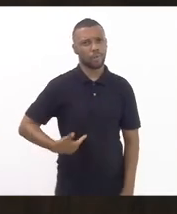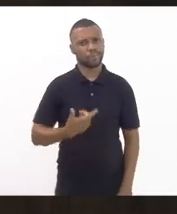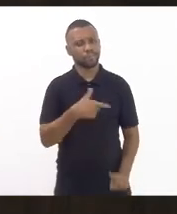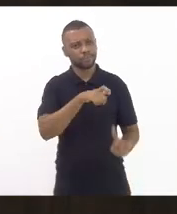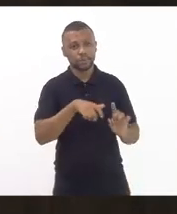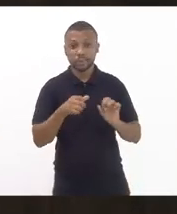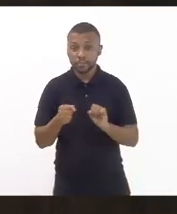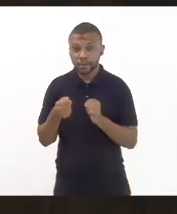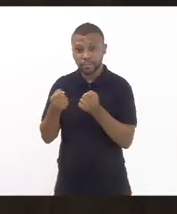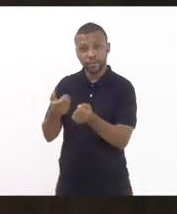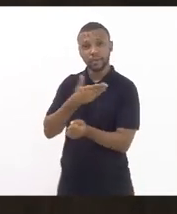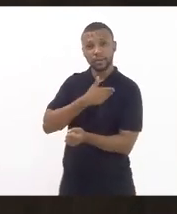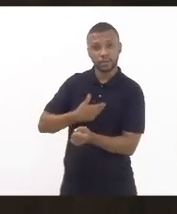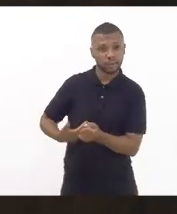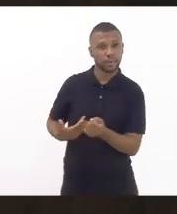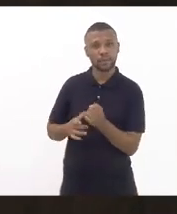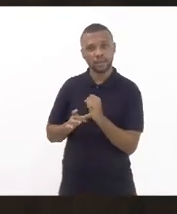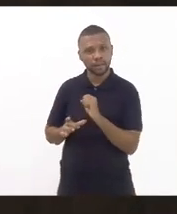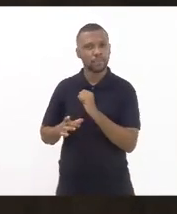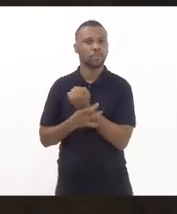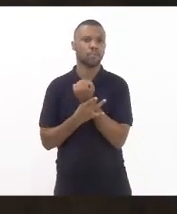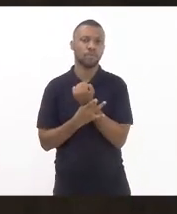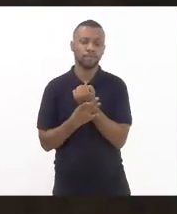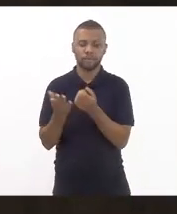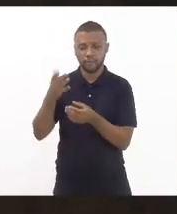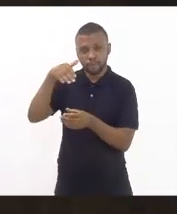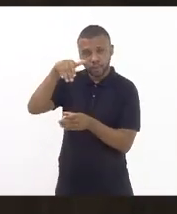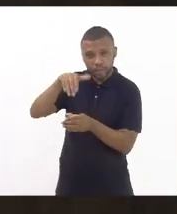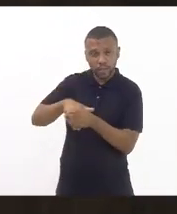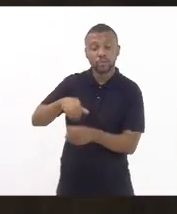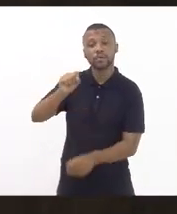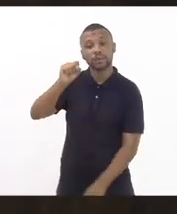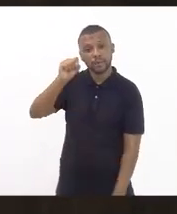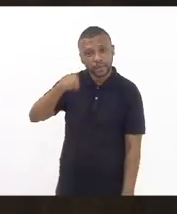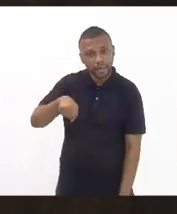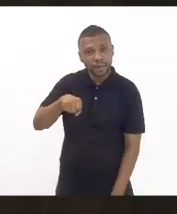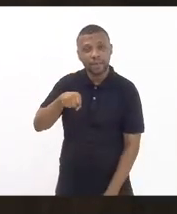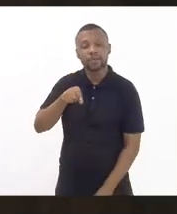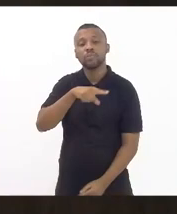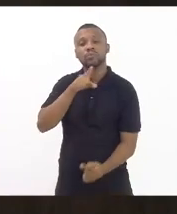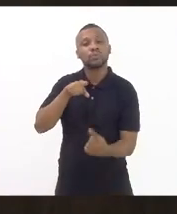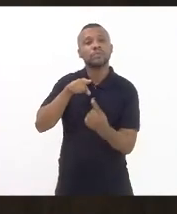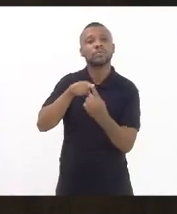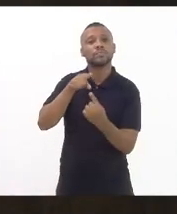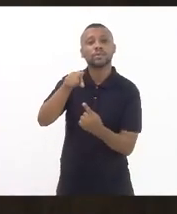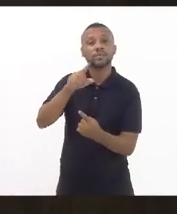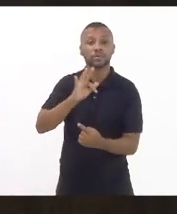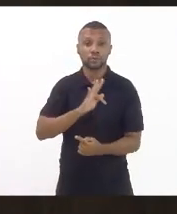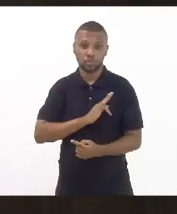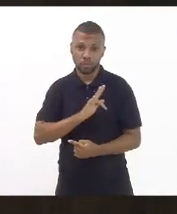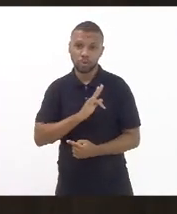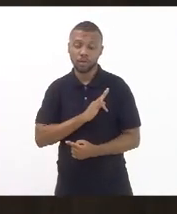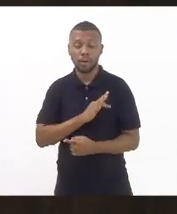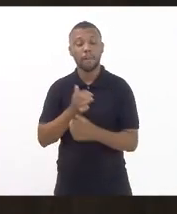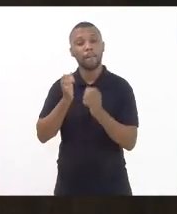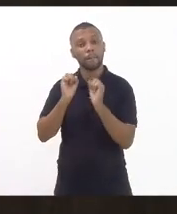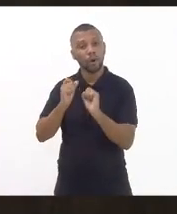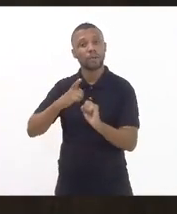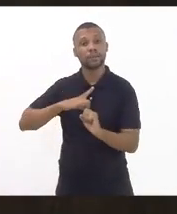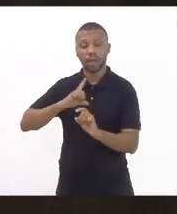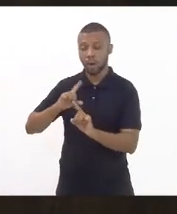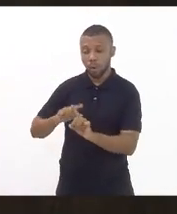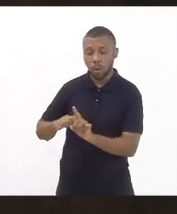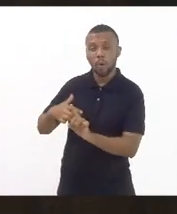a segurança pública, votando sim, para que esses policiais possam ter o aumento